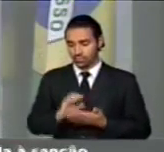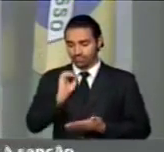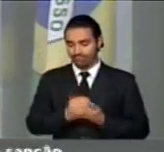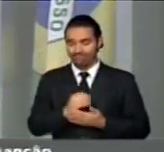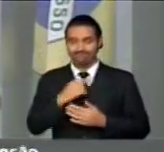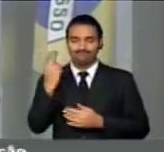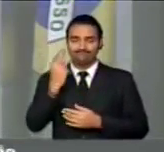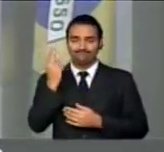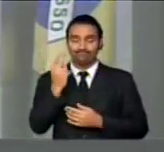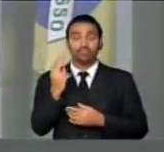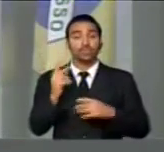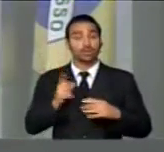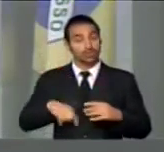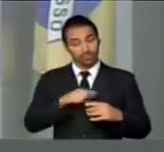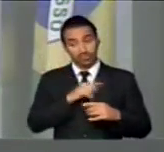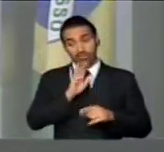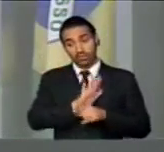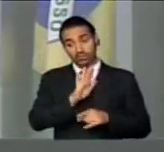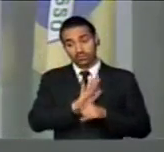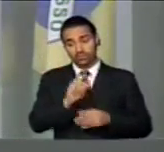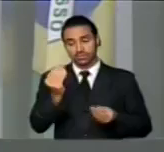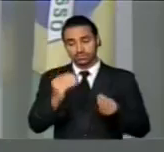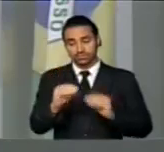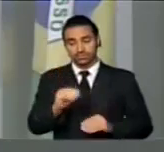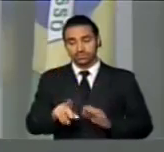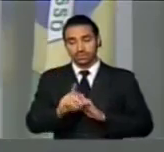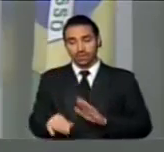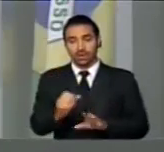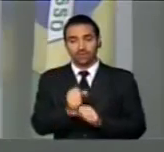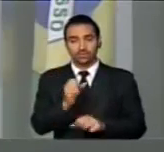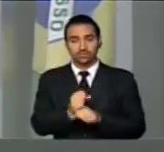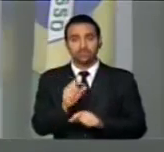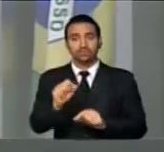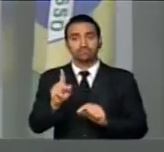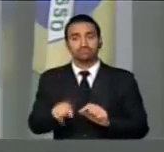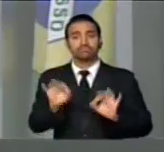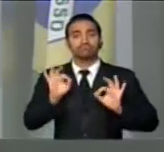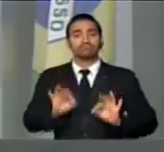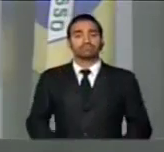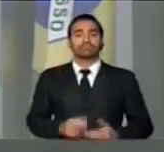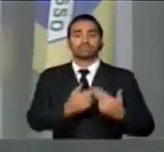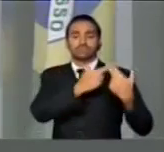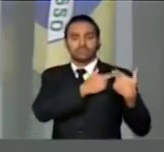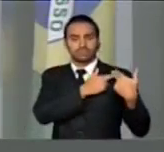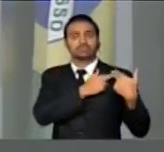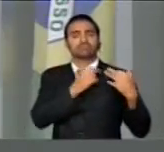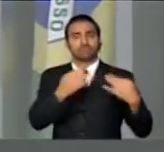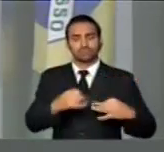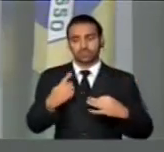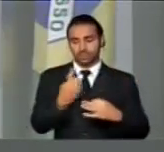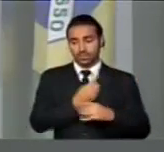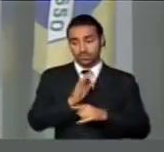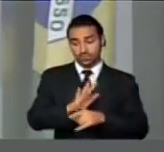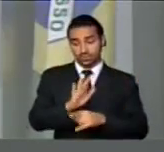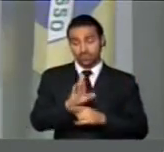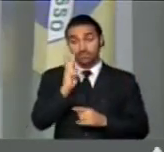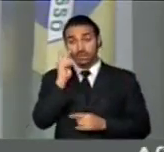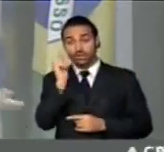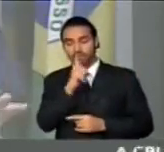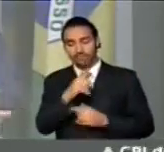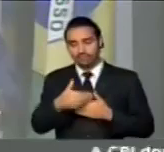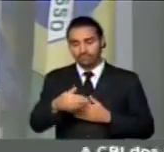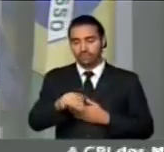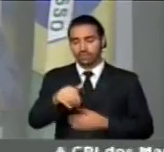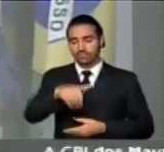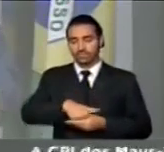Nós contribuímos para construir a lei orçamentária com responsabilidade. Estamos aqui contribuindo para que ela seja votada.